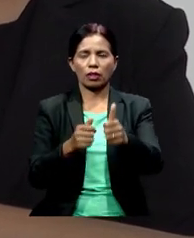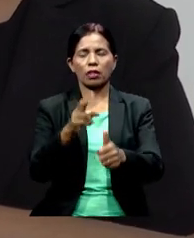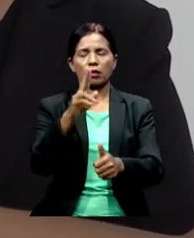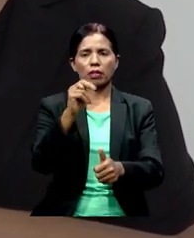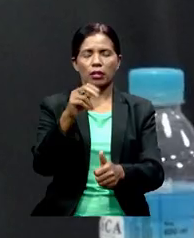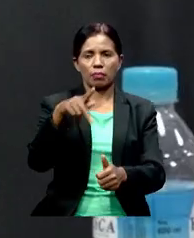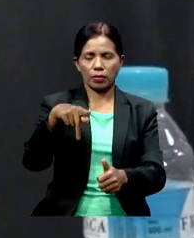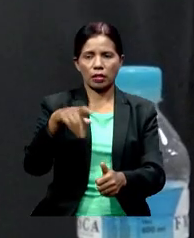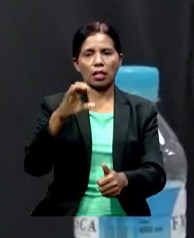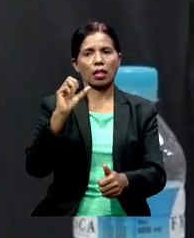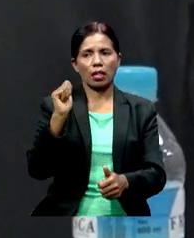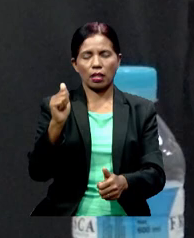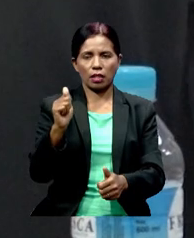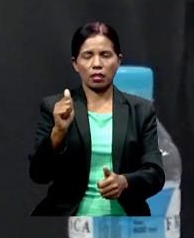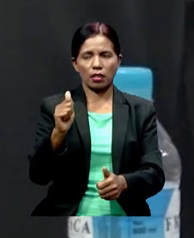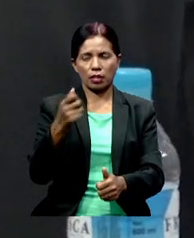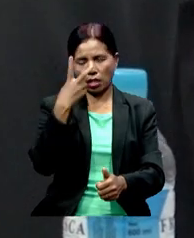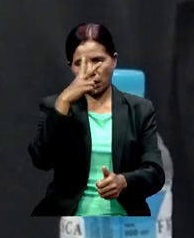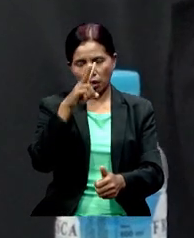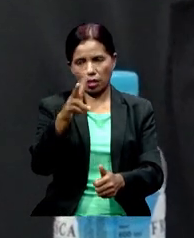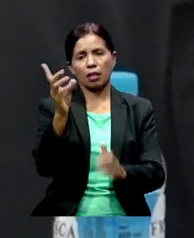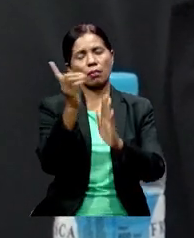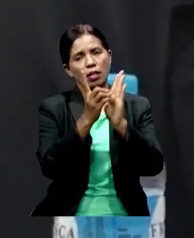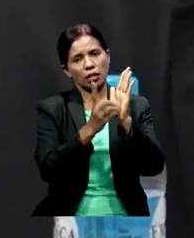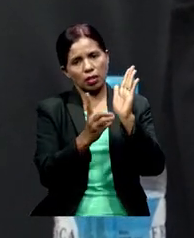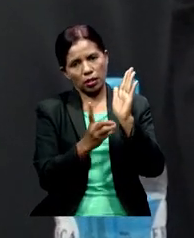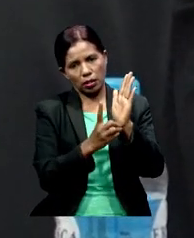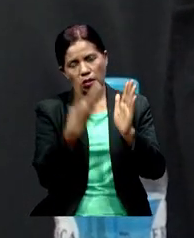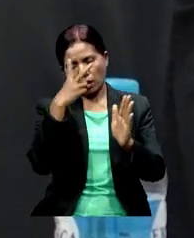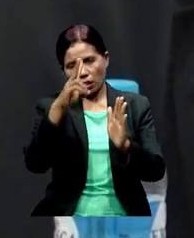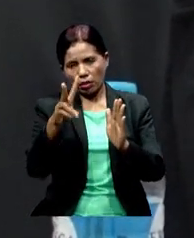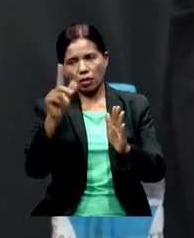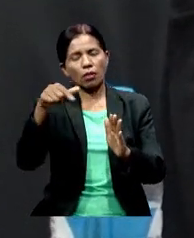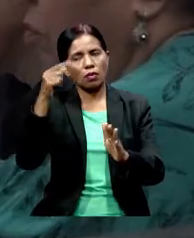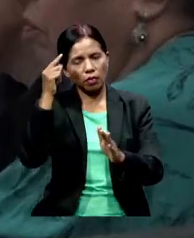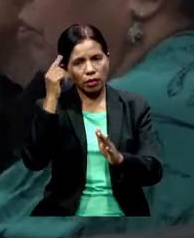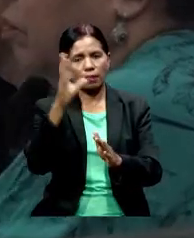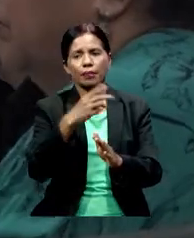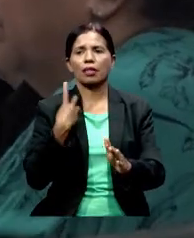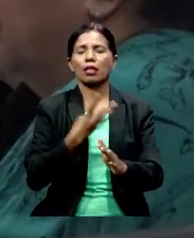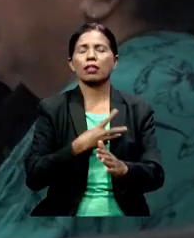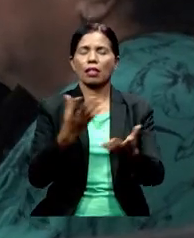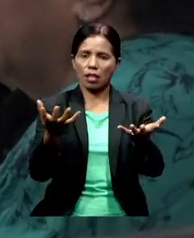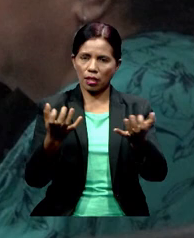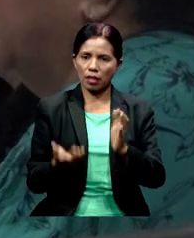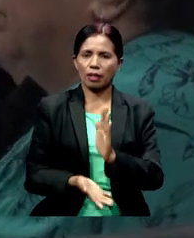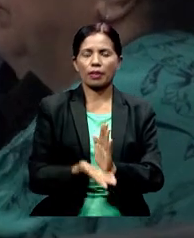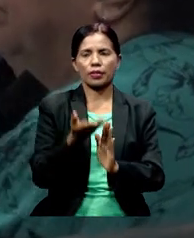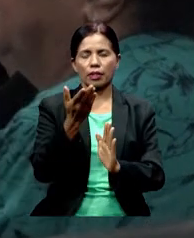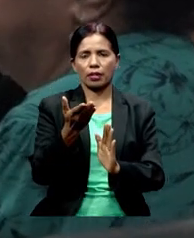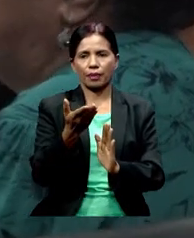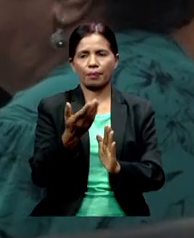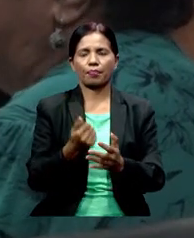perspectiva os hareba dados ou hareba tarjeto governo nia nebe itahakara khasa